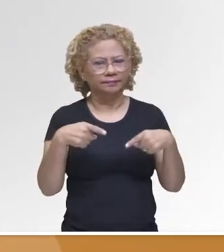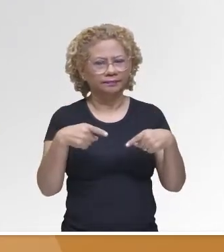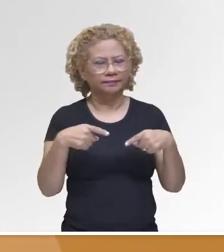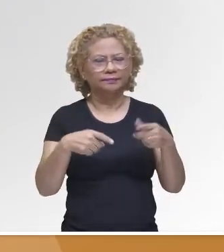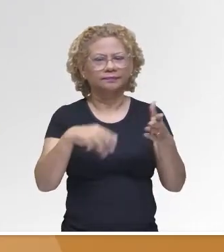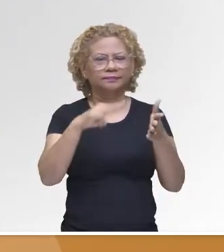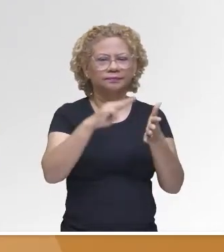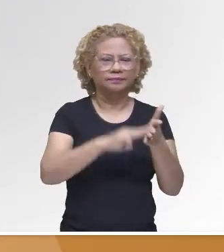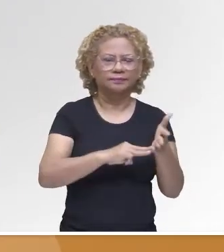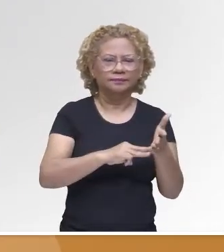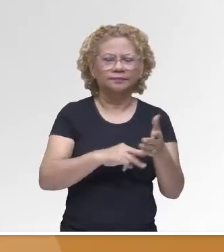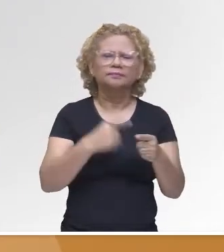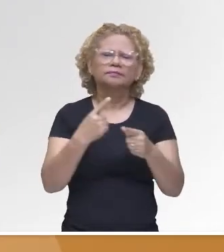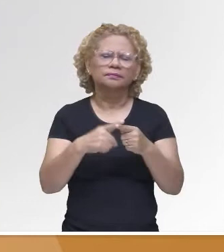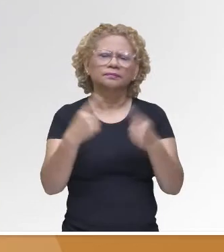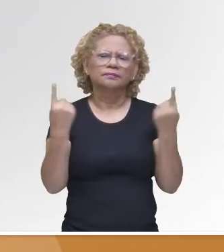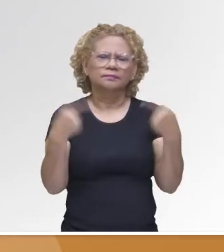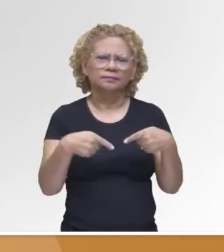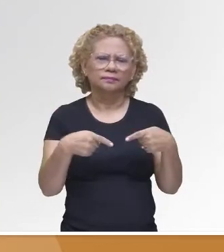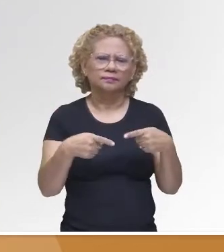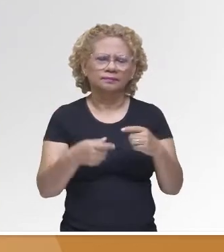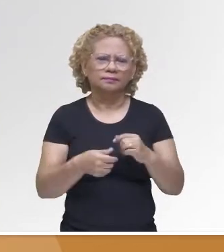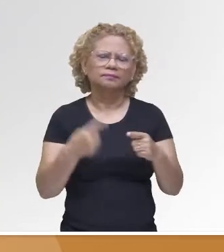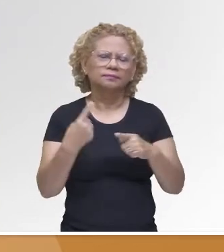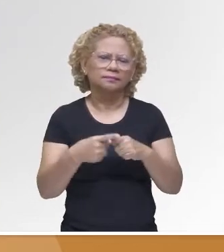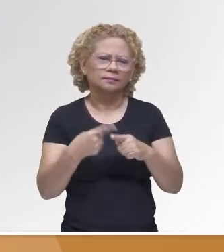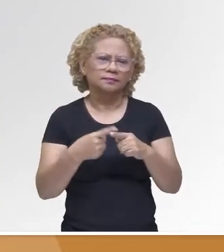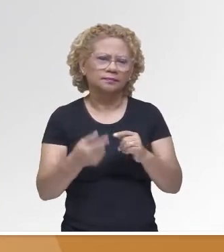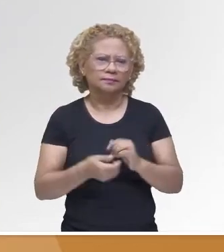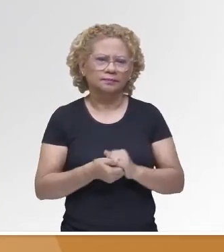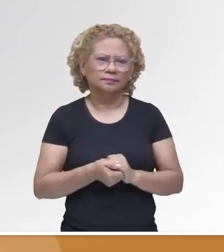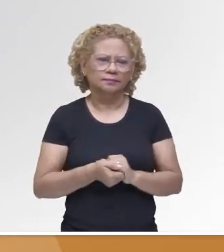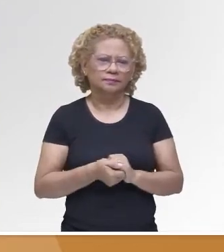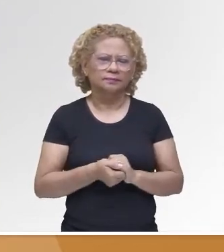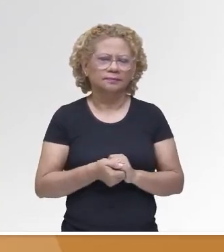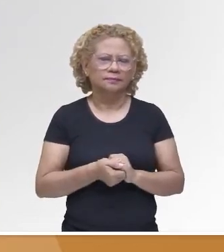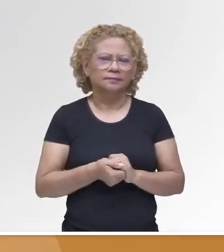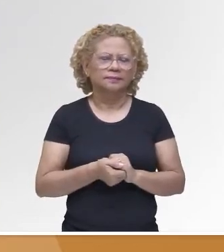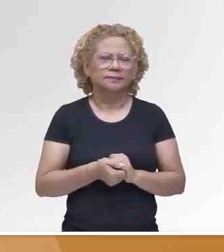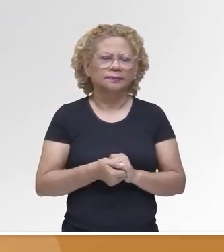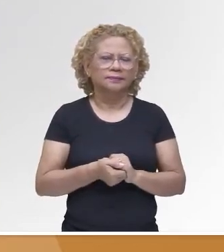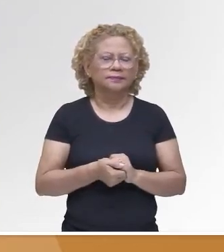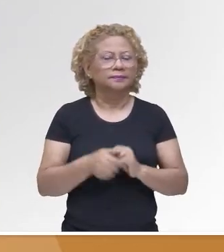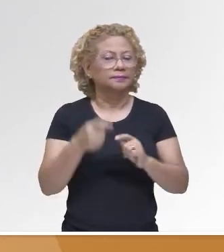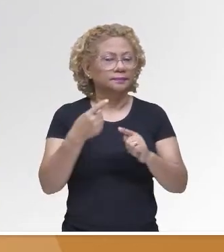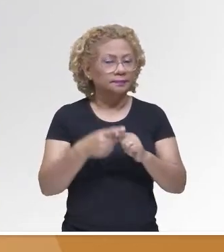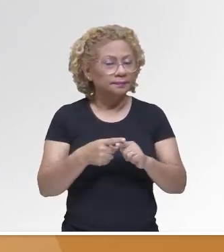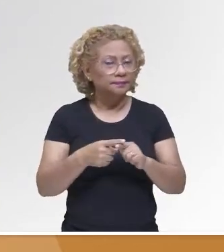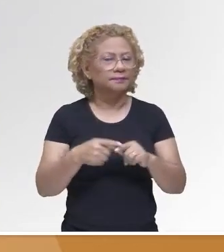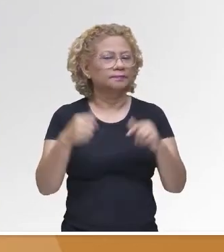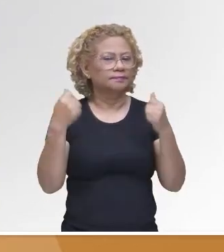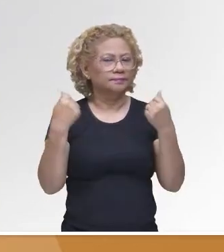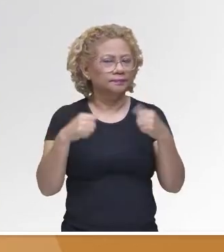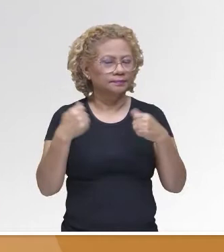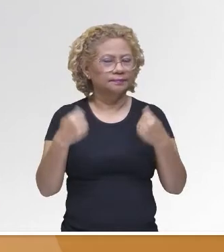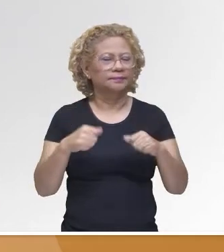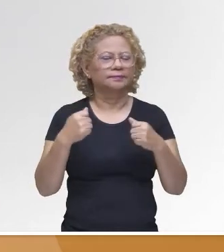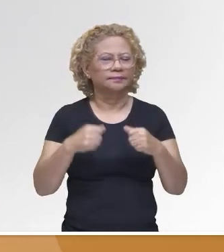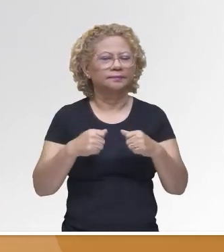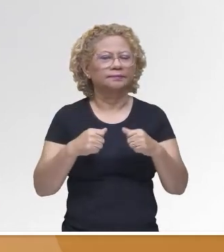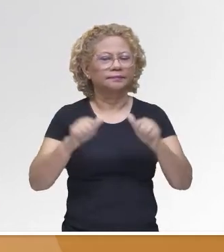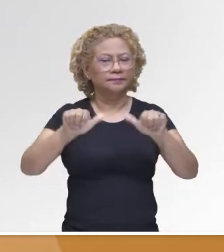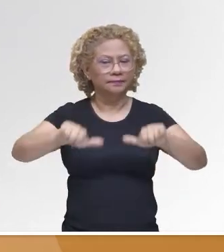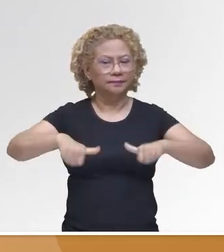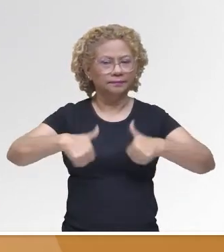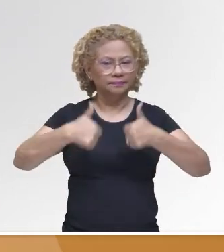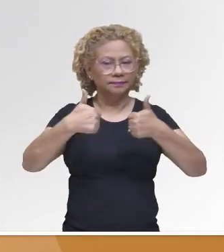Por que o método é um desafio? Porque nós temos que buscar o melhor, encontrar o melhor caminho, né?